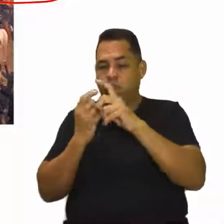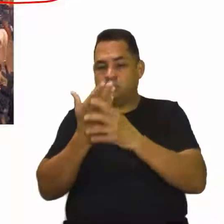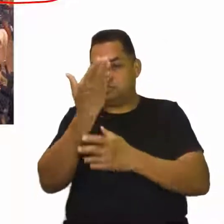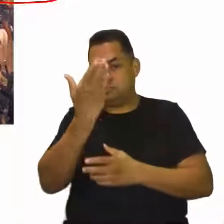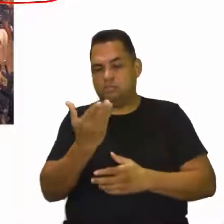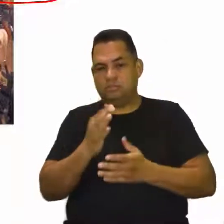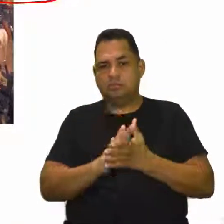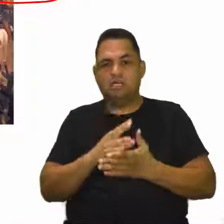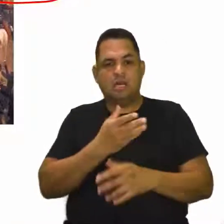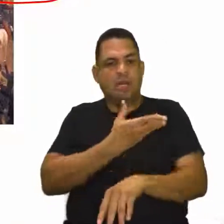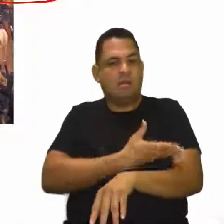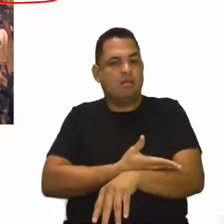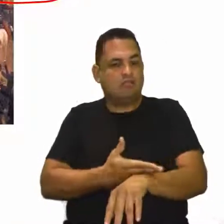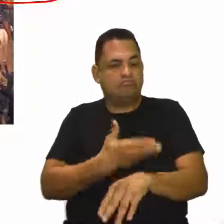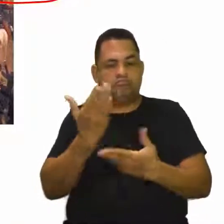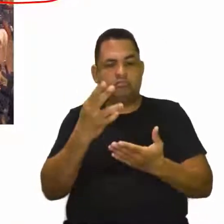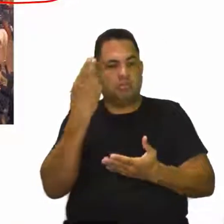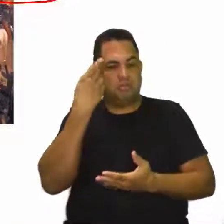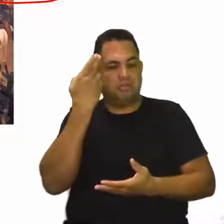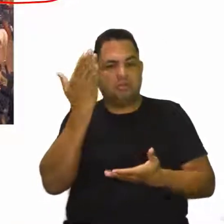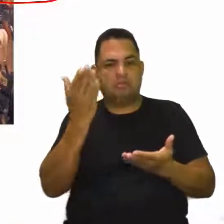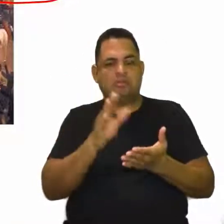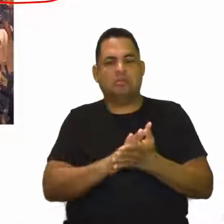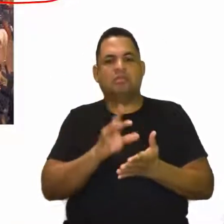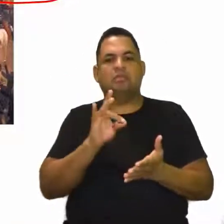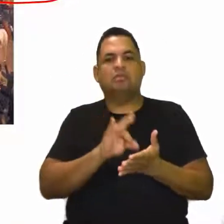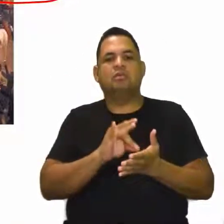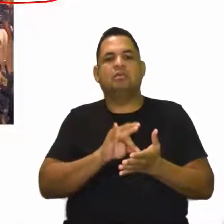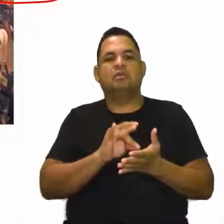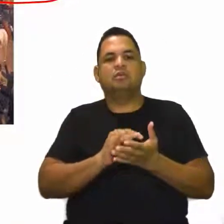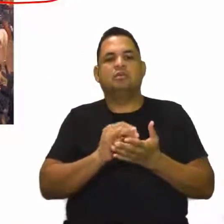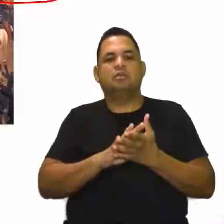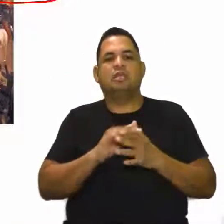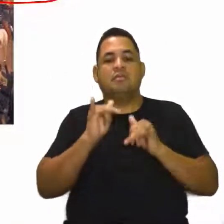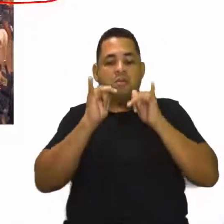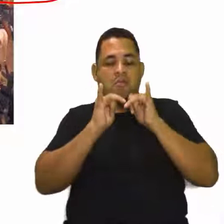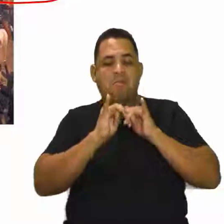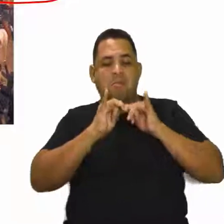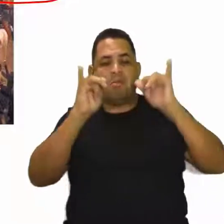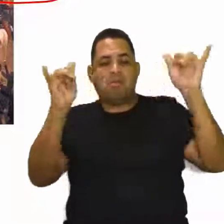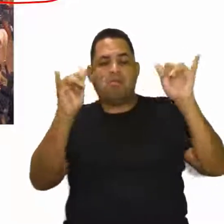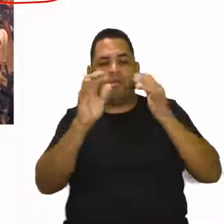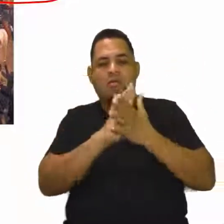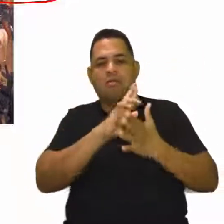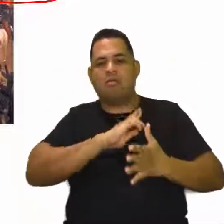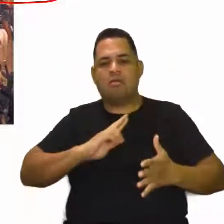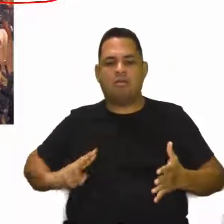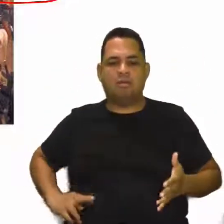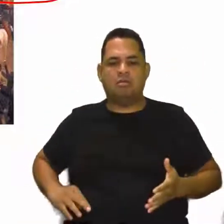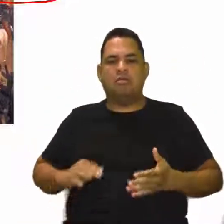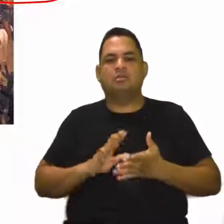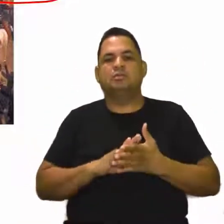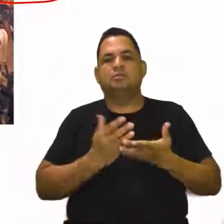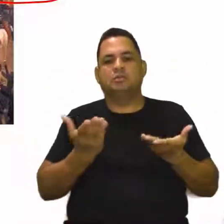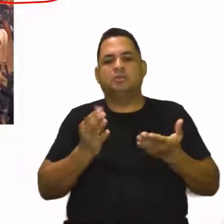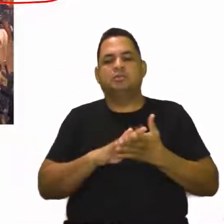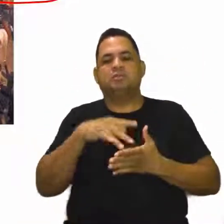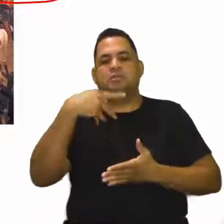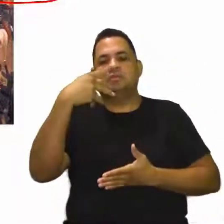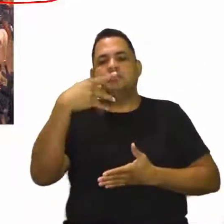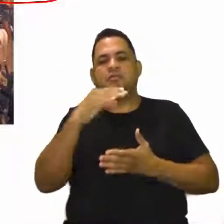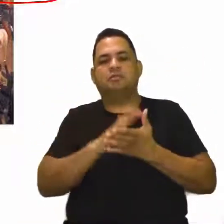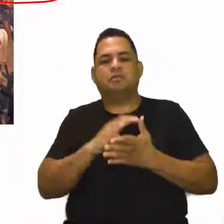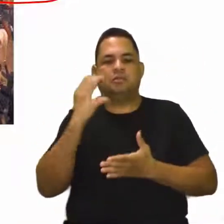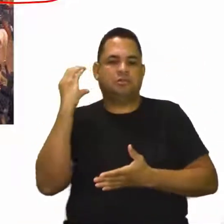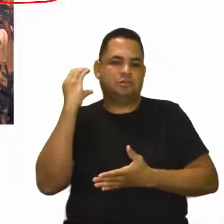costume isso fazer. Na verdade, cara, eles já estavam proclamando a República. Depois mandaram um mensageiro a Dom Pedro II e diziam, olha, a